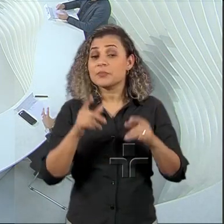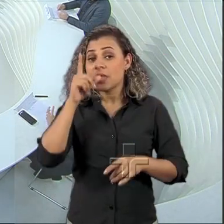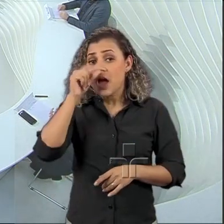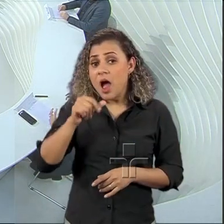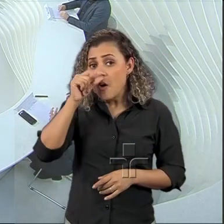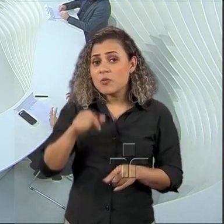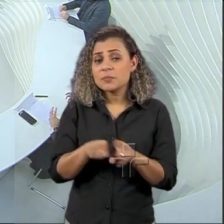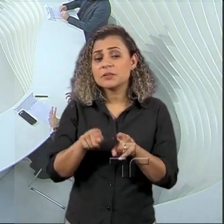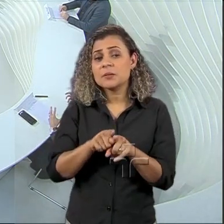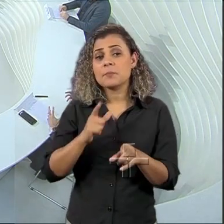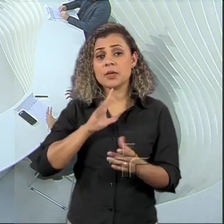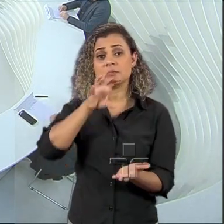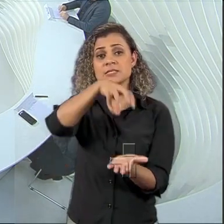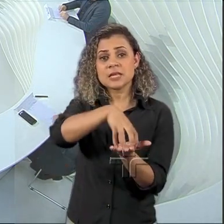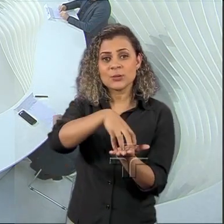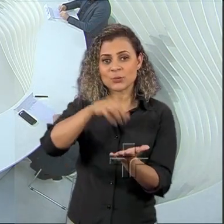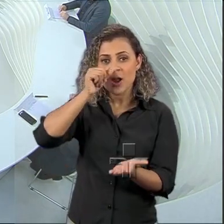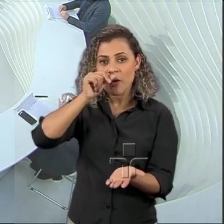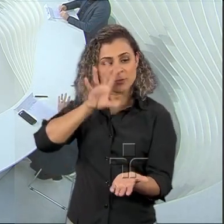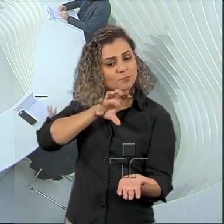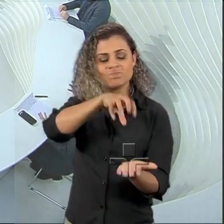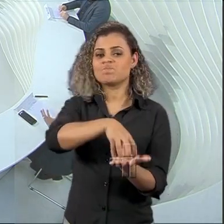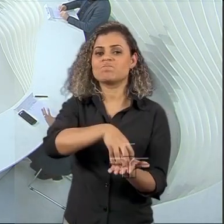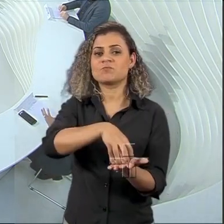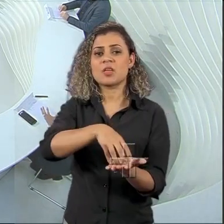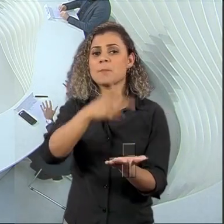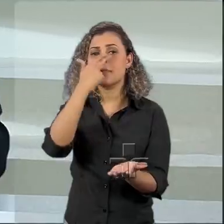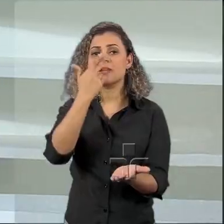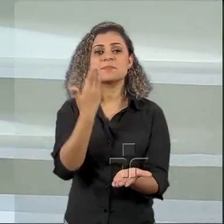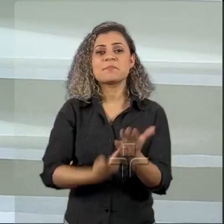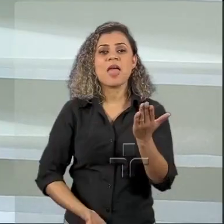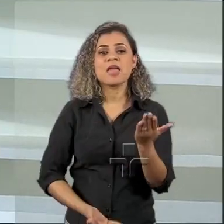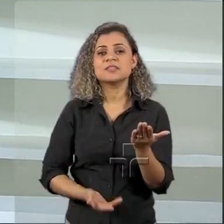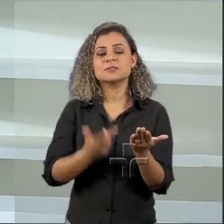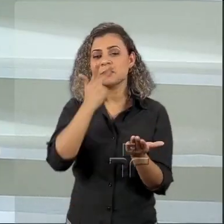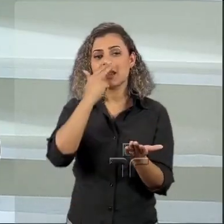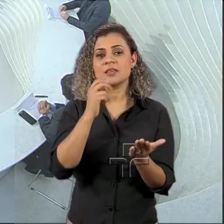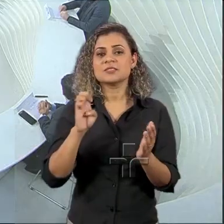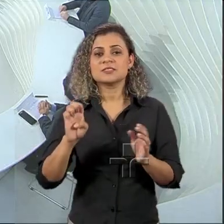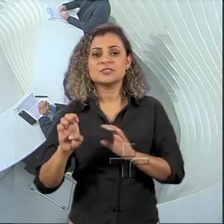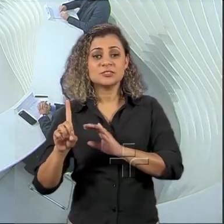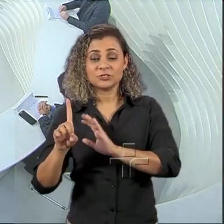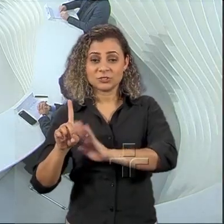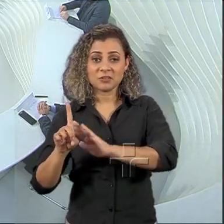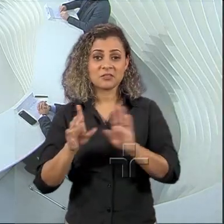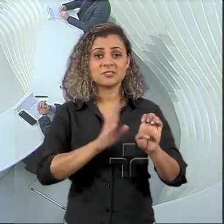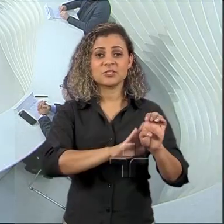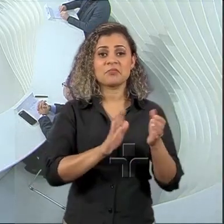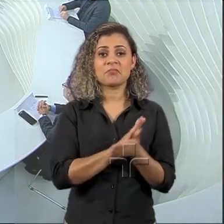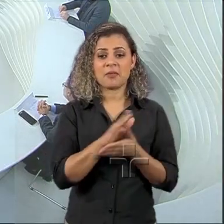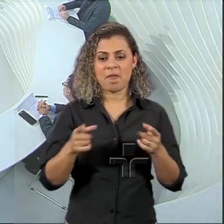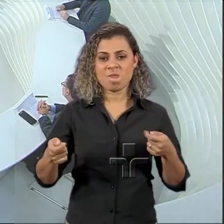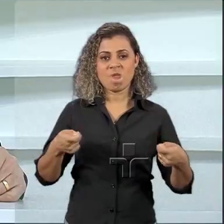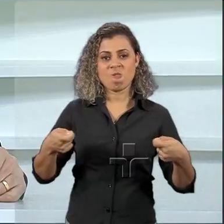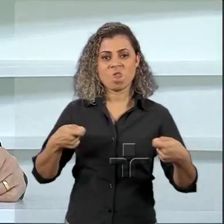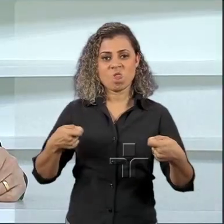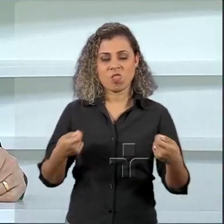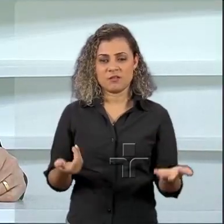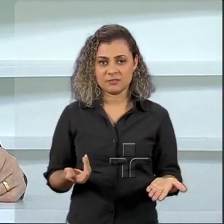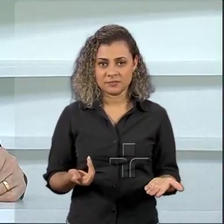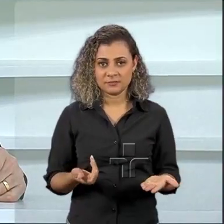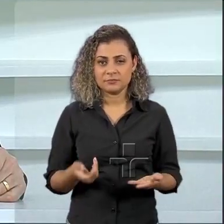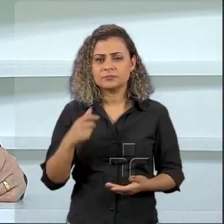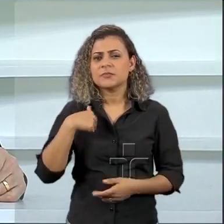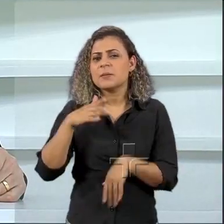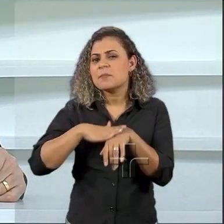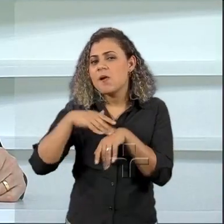hora que ele abraça o Centrão, ele traz o símbolo. A campanha de segundo turno vai ser muito complicada. Agora, a minha curiosidade maior